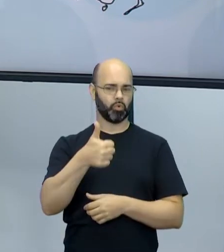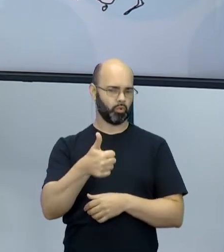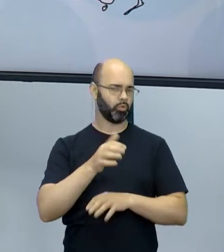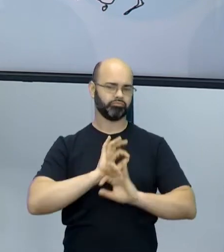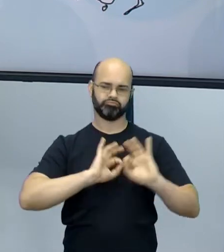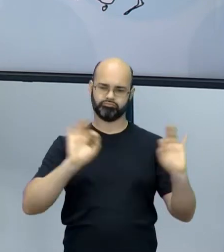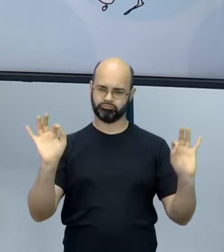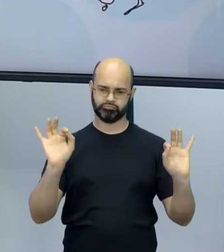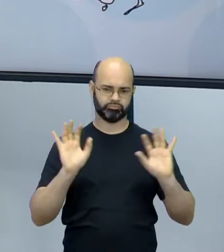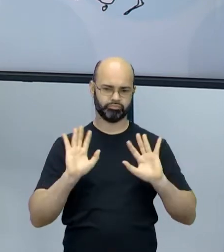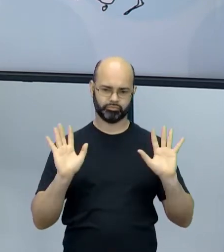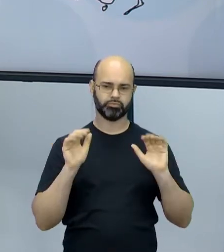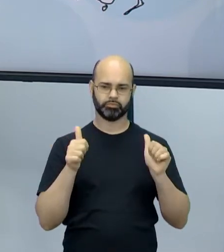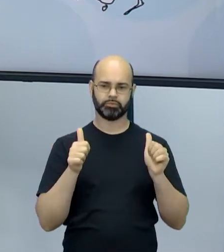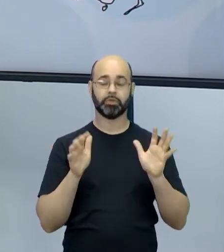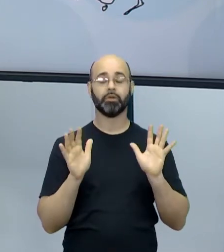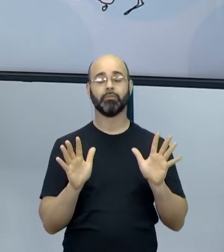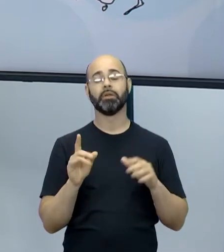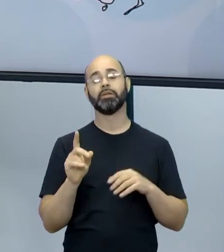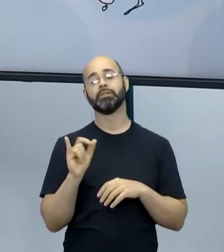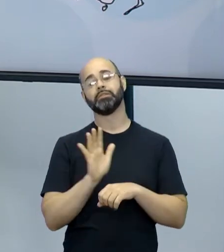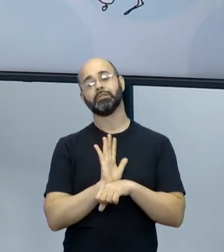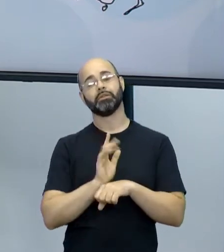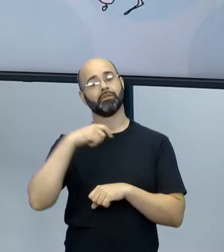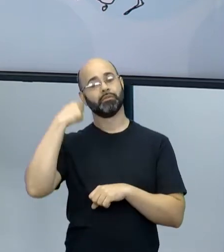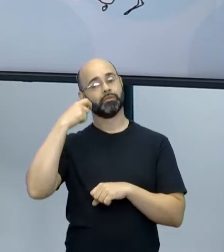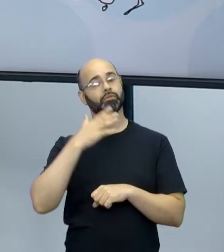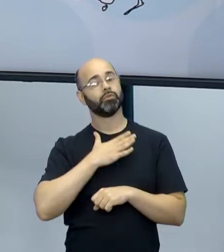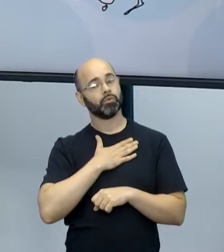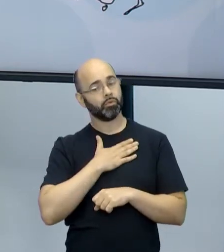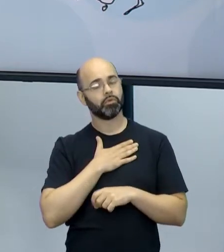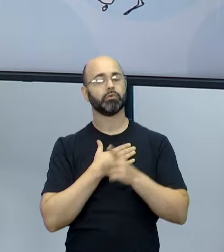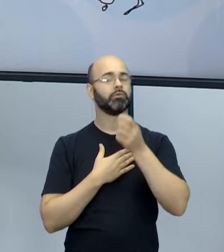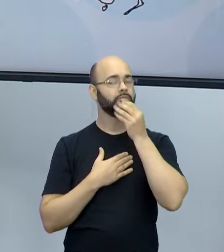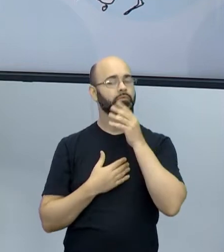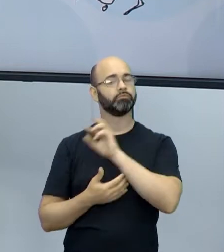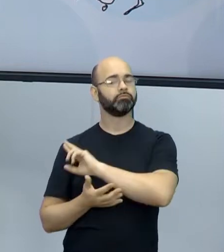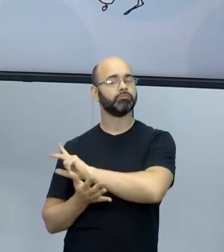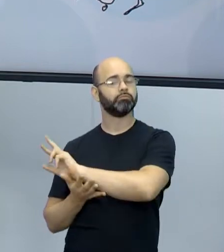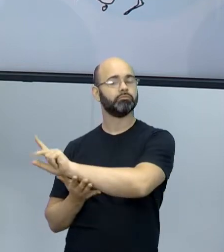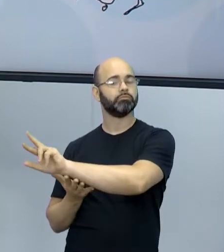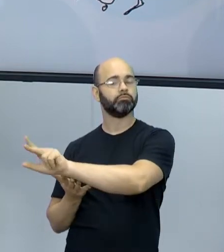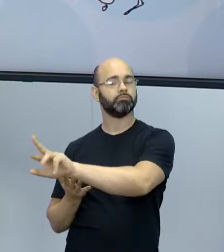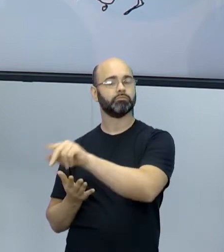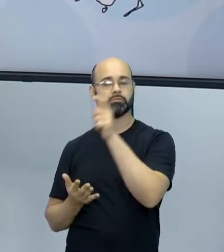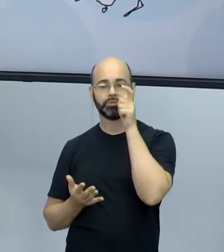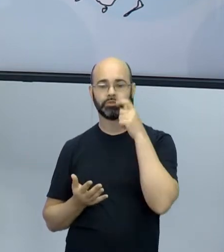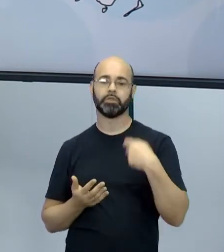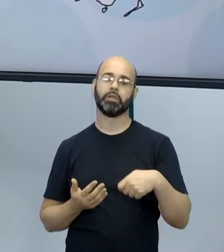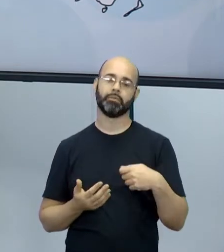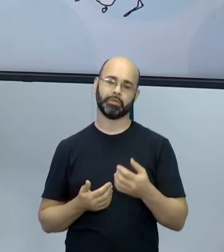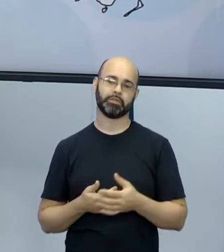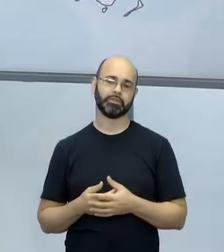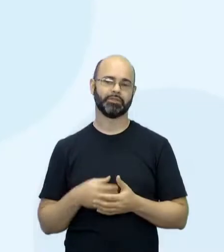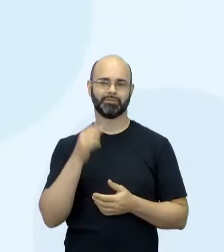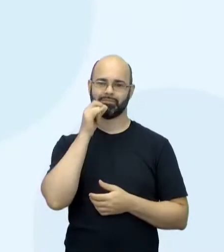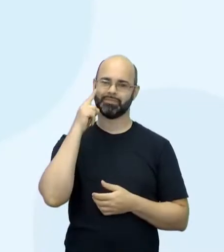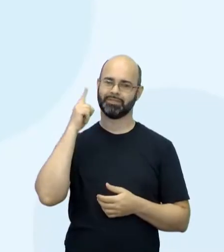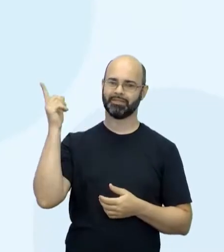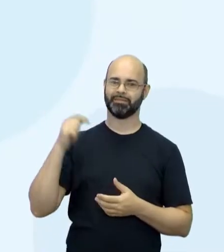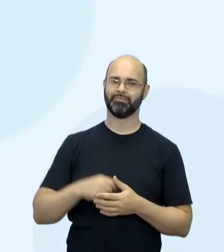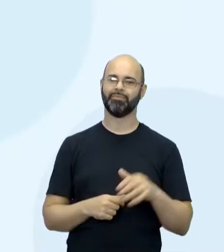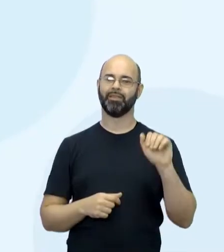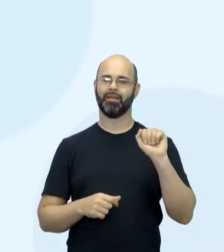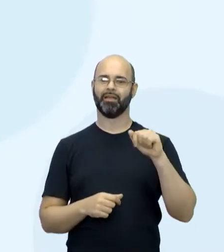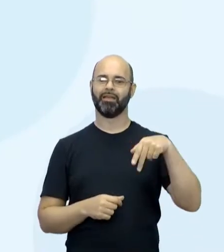que gostou do audiovisual, gostou do cinema, gostou de tudo isso, é interessante assistir filmes diferentes. Por exemplo, esse que está na tela, olha só, A